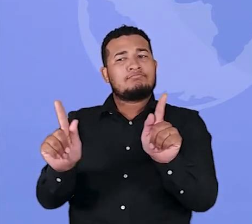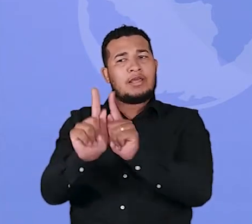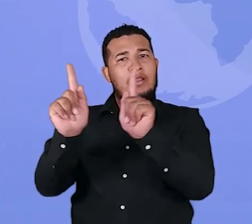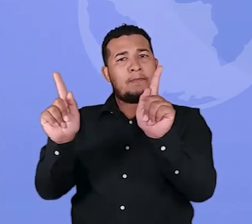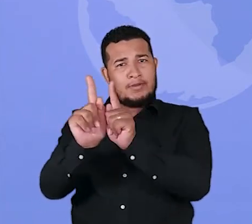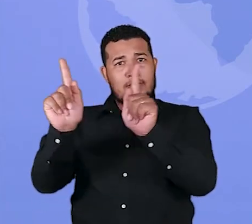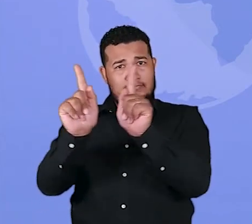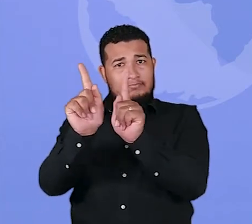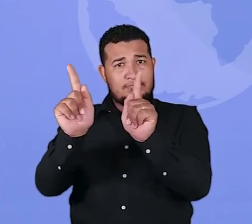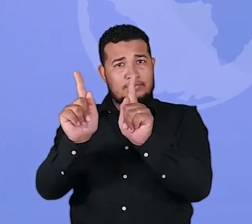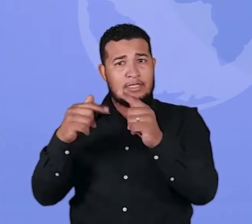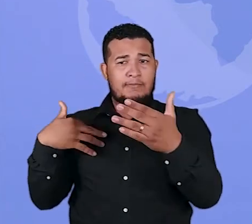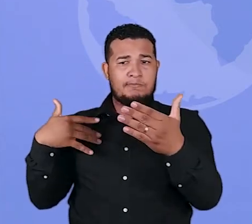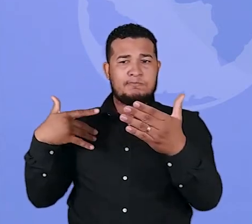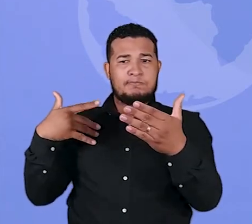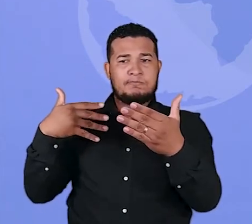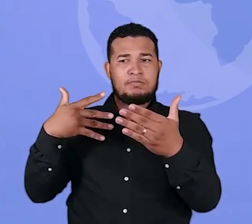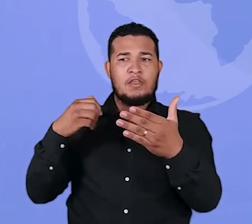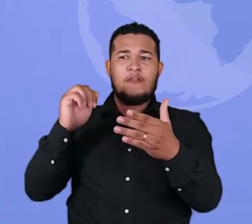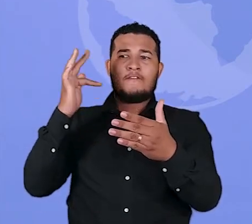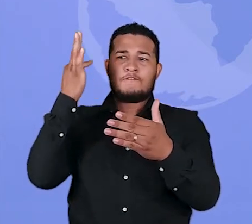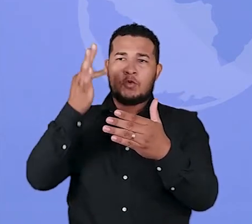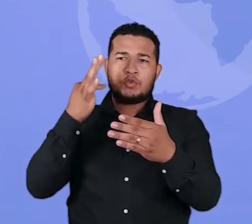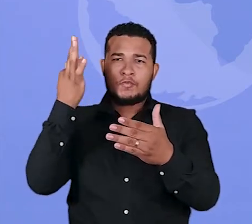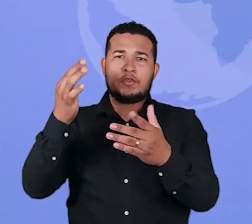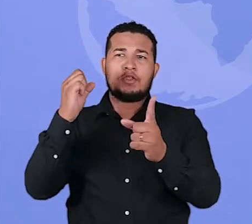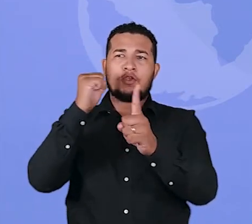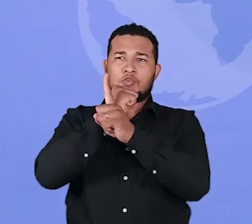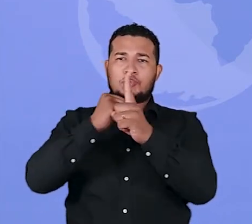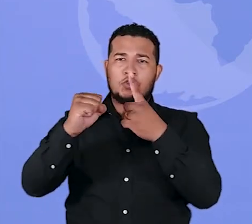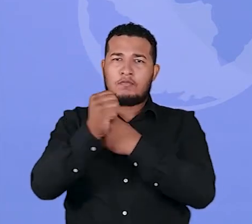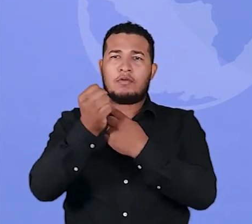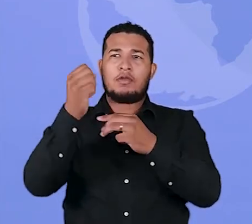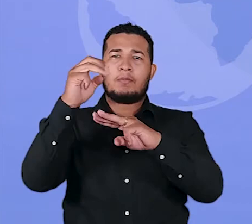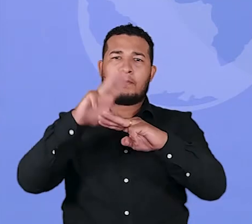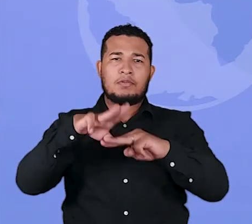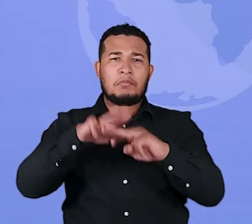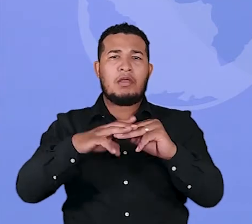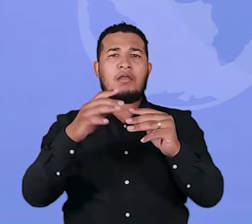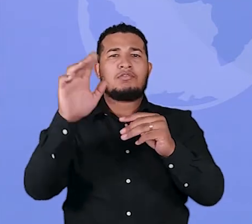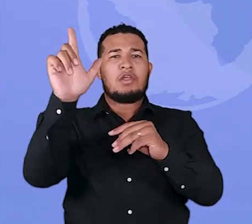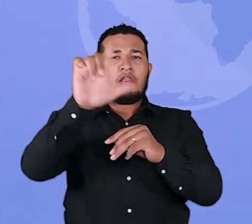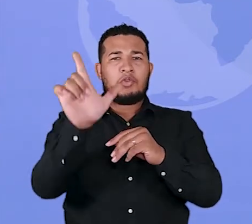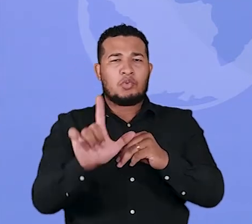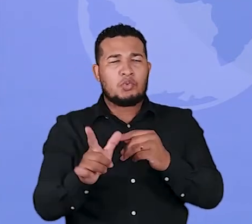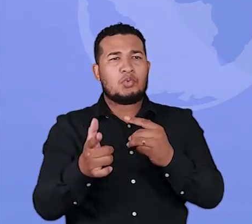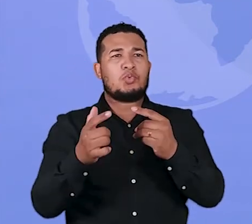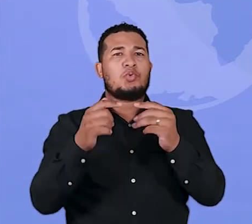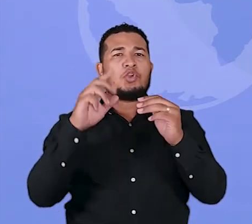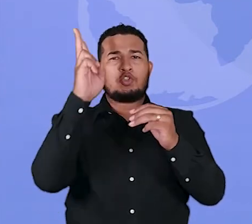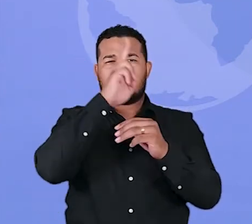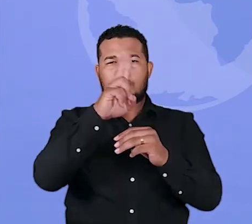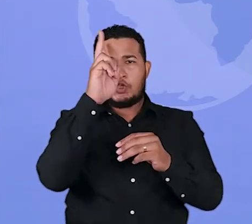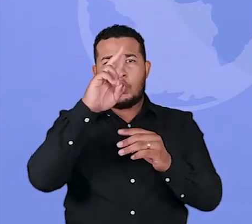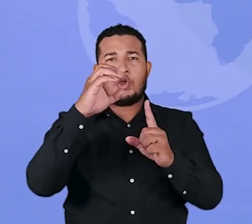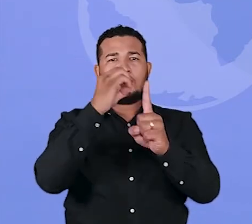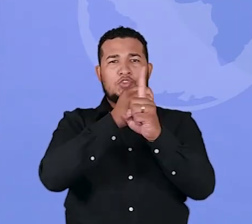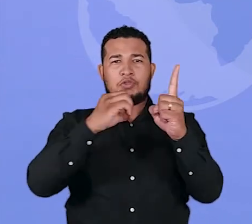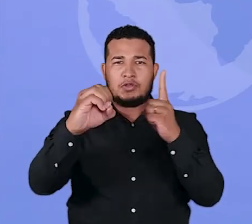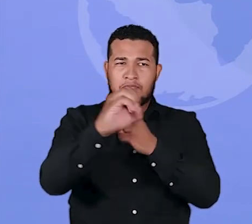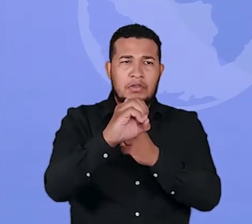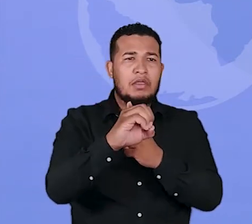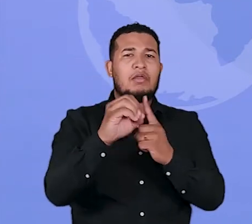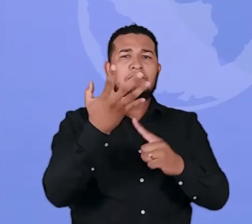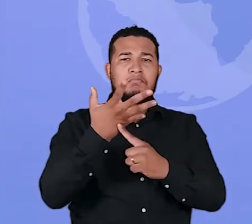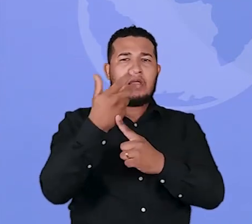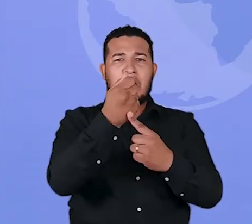a gramática, passando pela filosofia, pela sociologia, pela matemática, literatura, história,